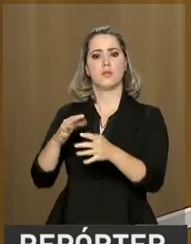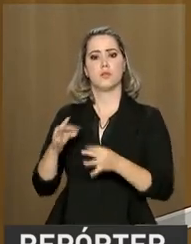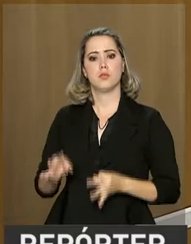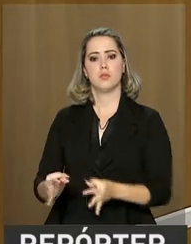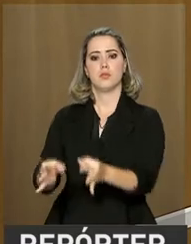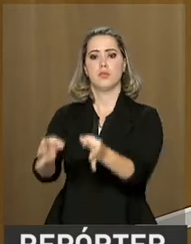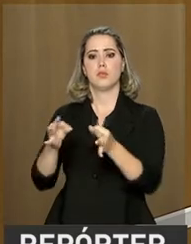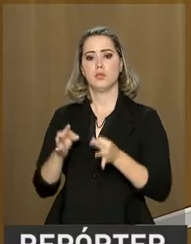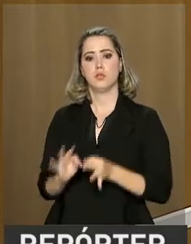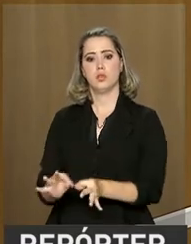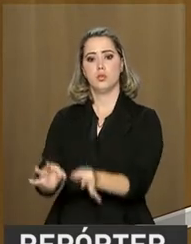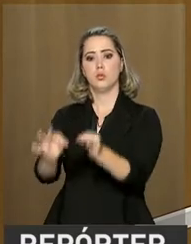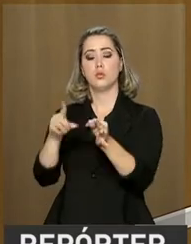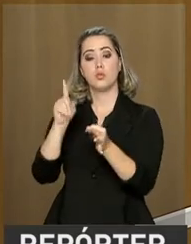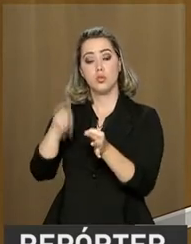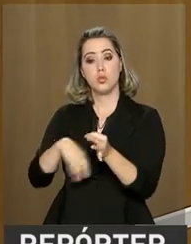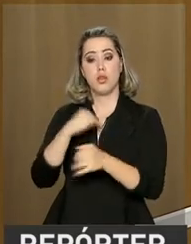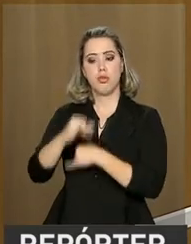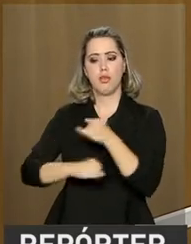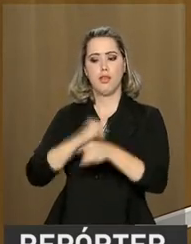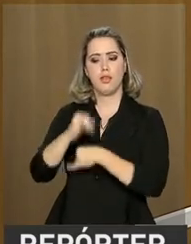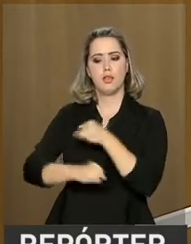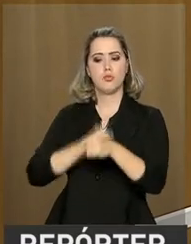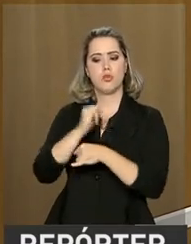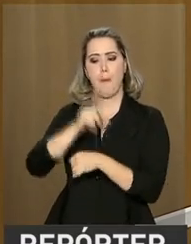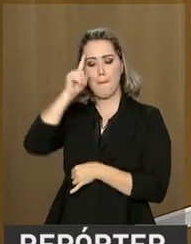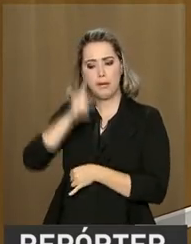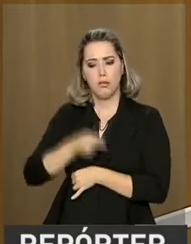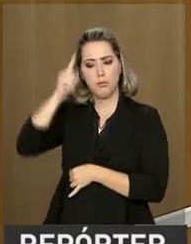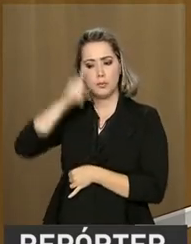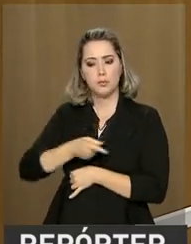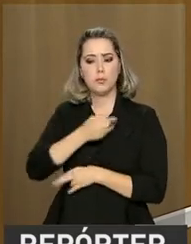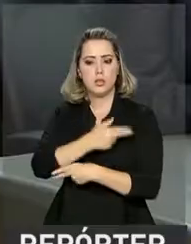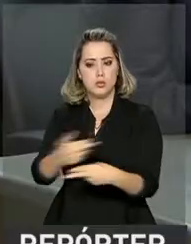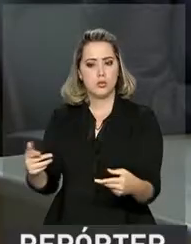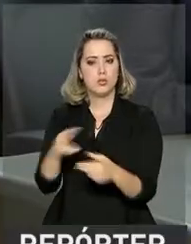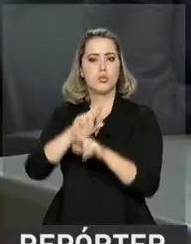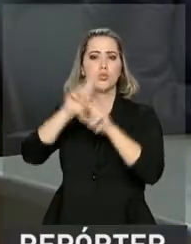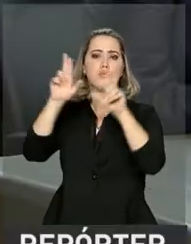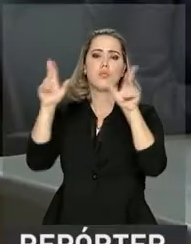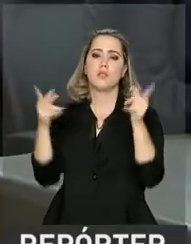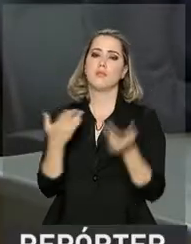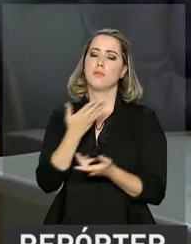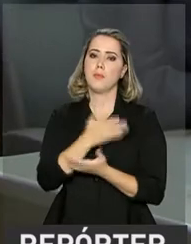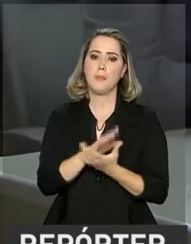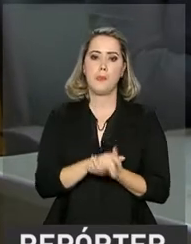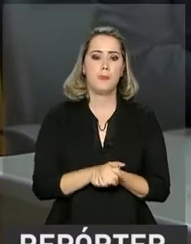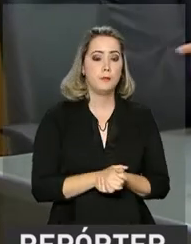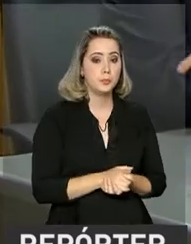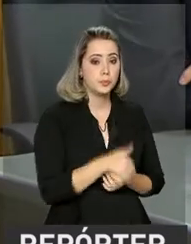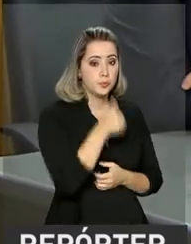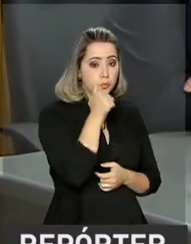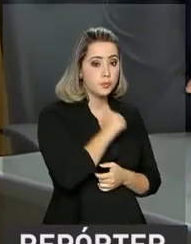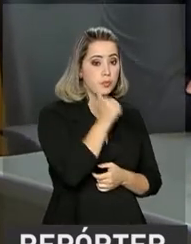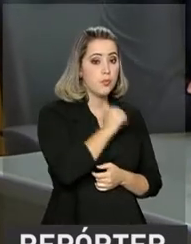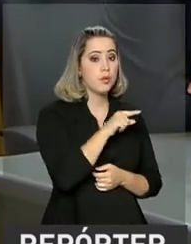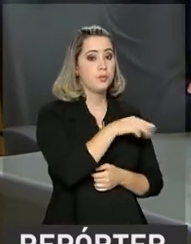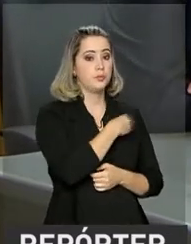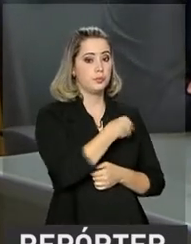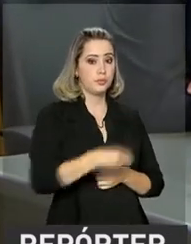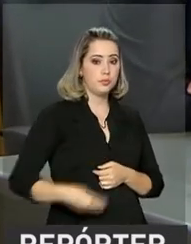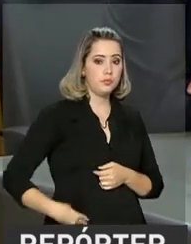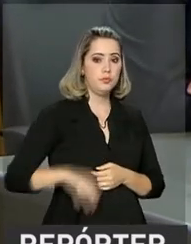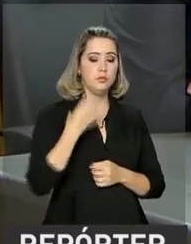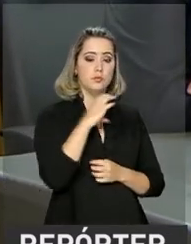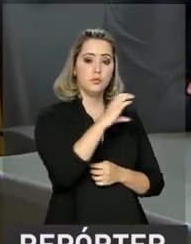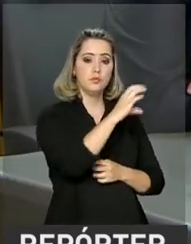é a internet comandando as coisas isso é a internet das coisas o ministro da ciência tecnologia e inovações e